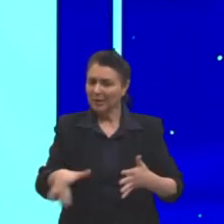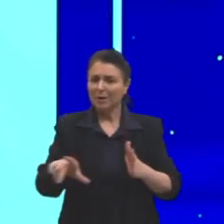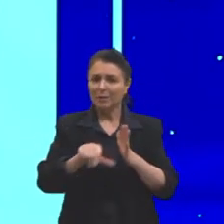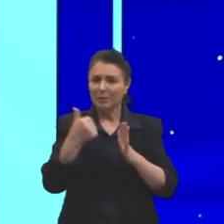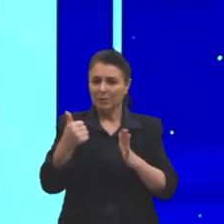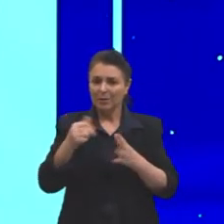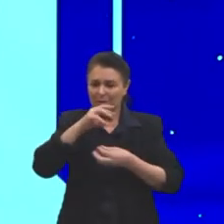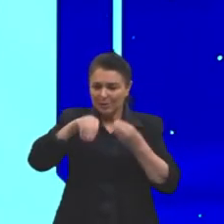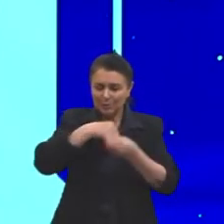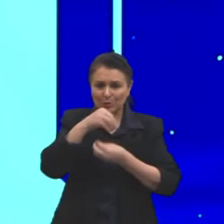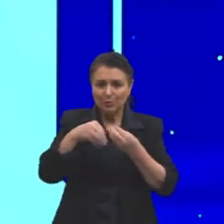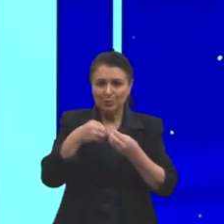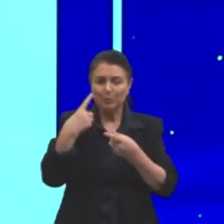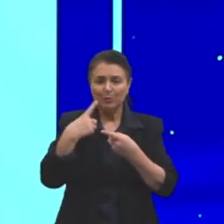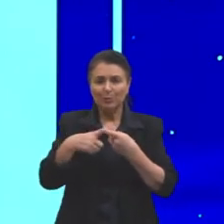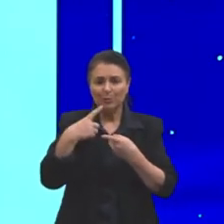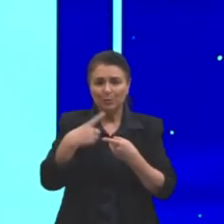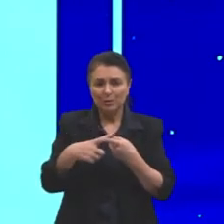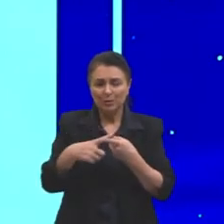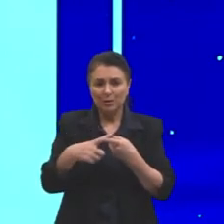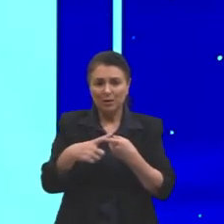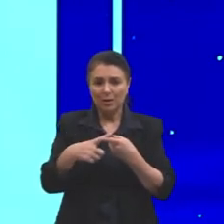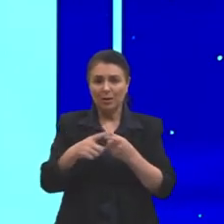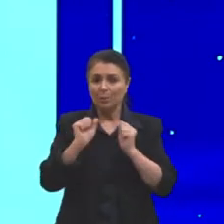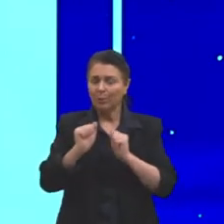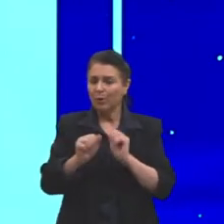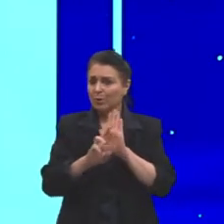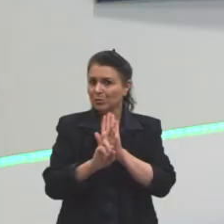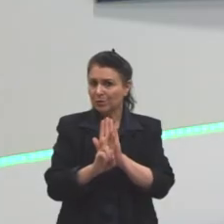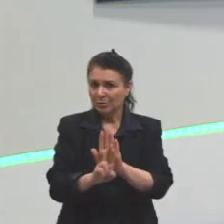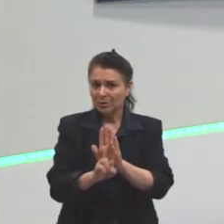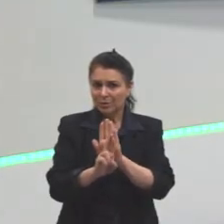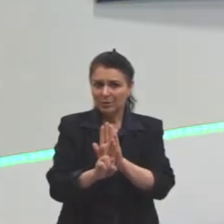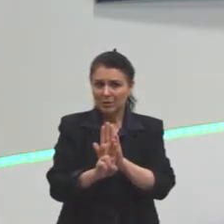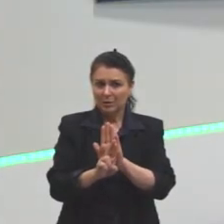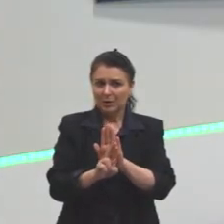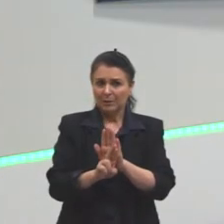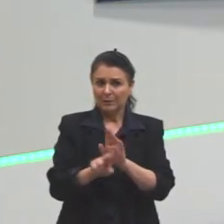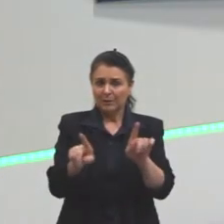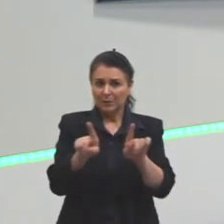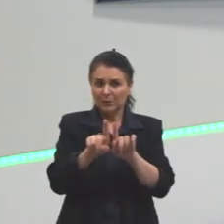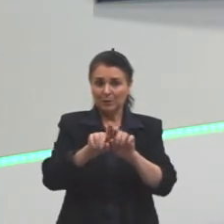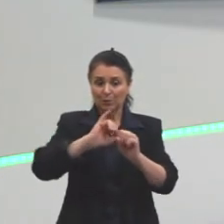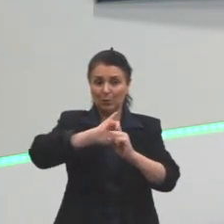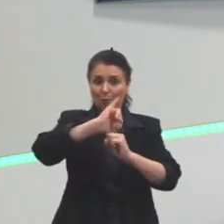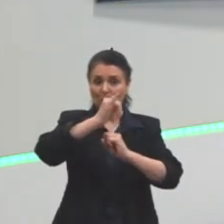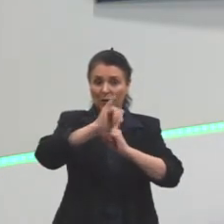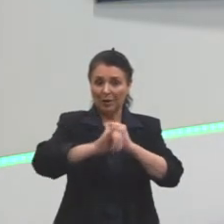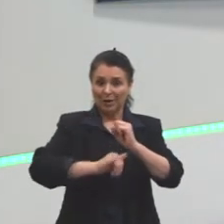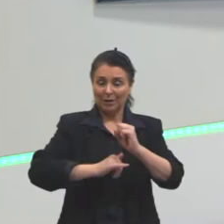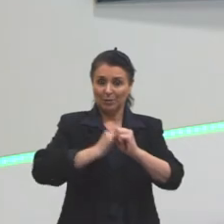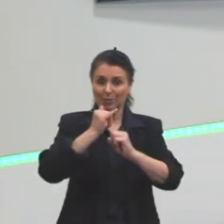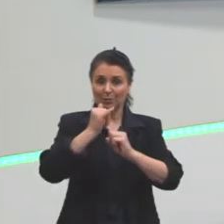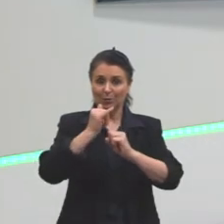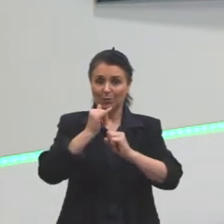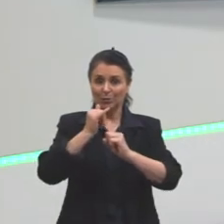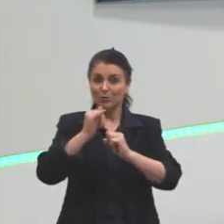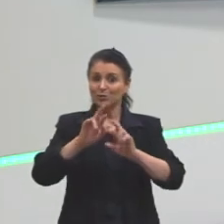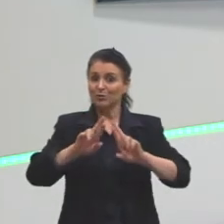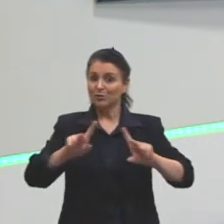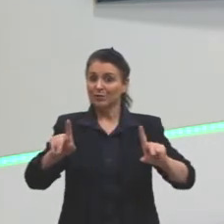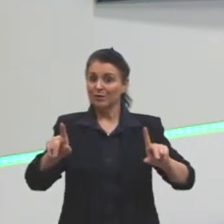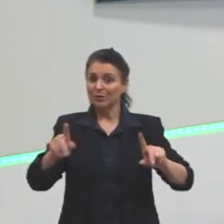têm um dono por quê Porque a gente pode representar tá este mesmo átomo aqui desta forma aqui